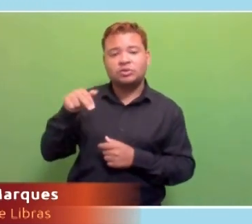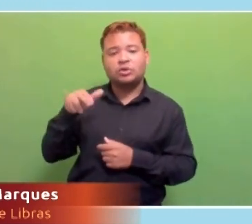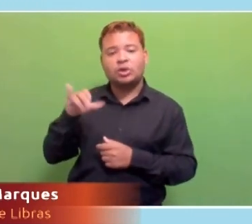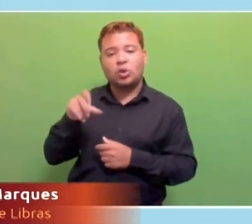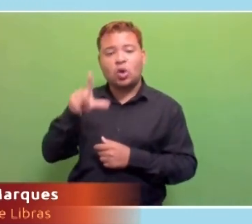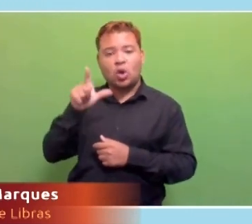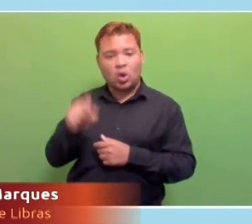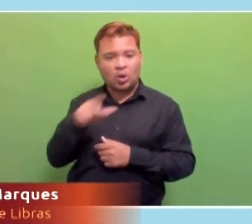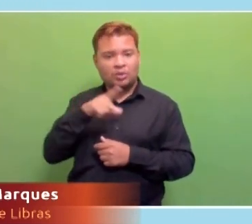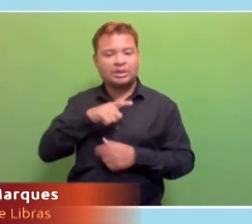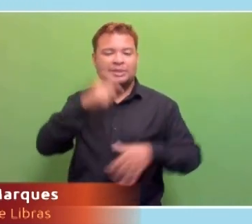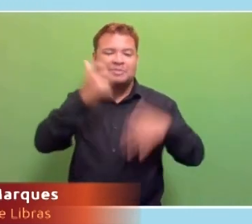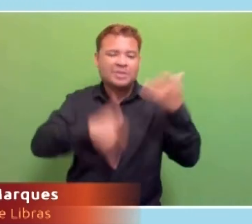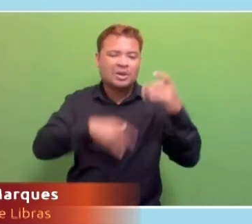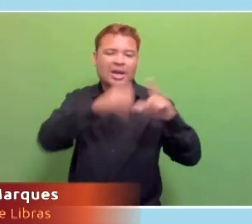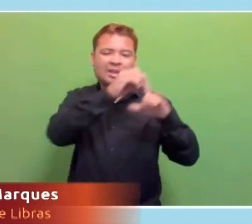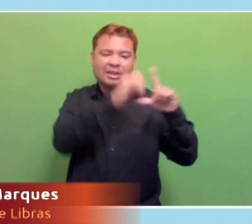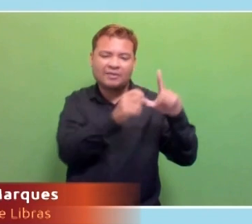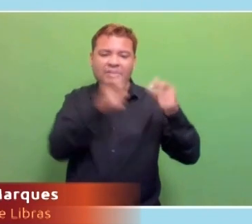de uma solução